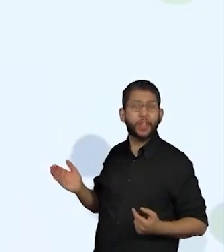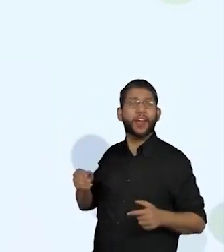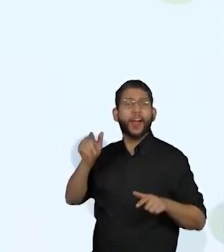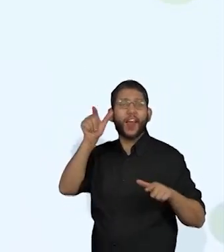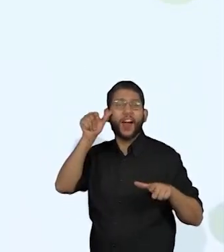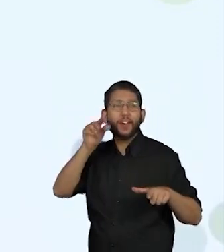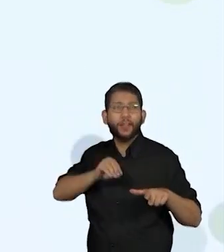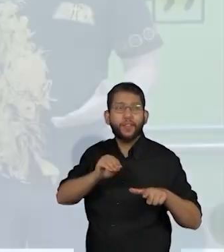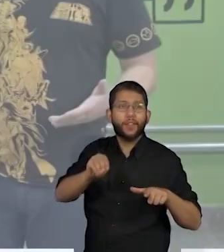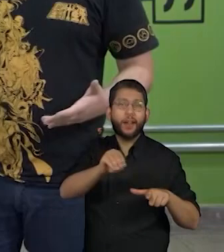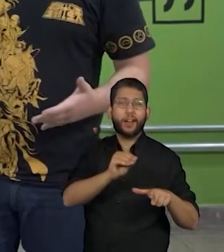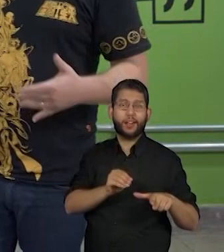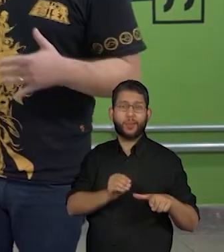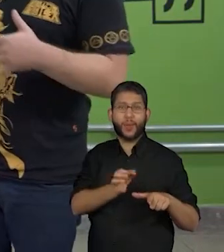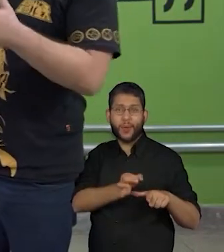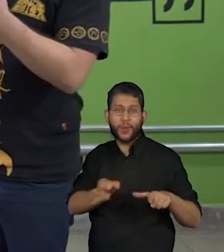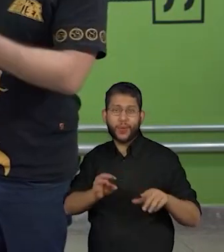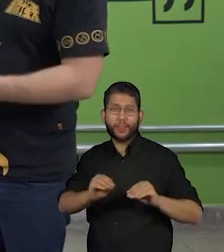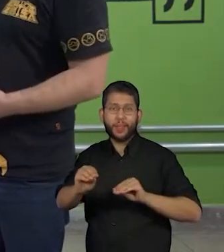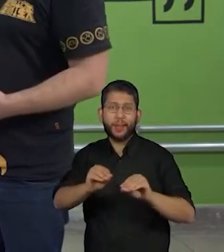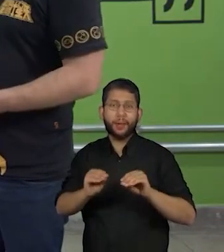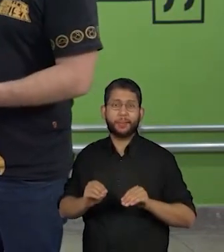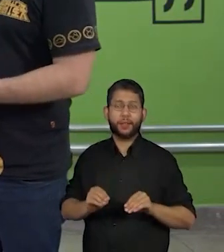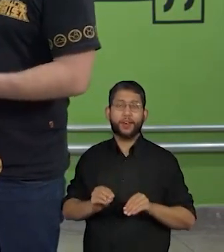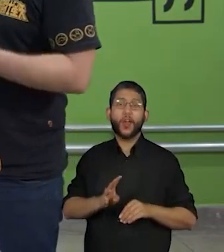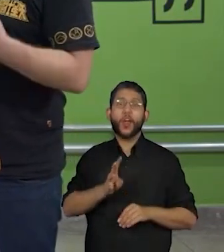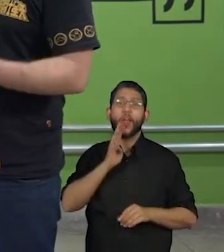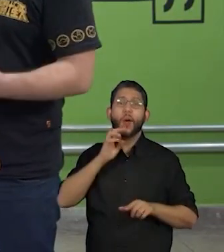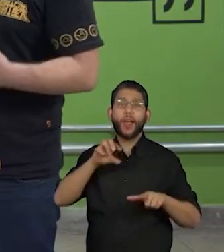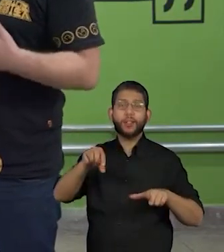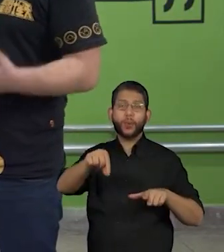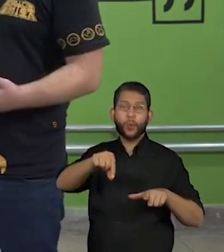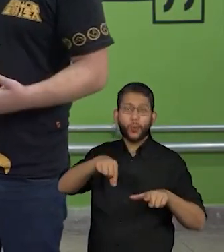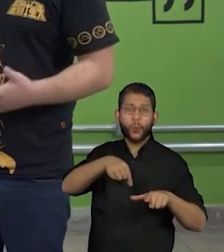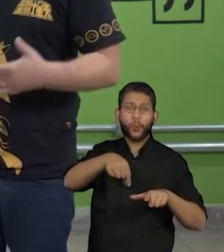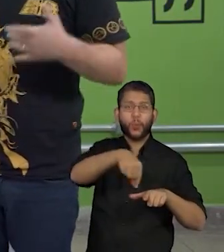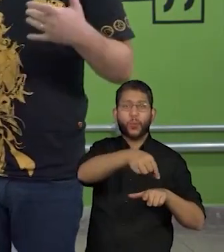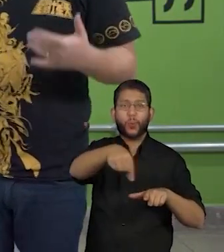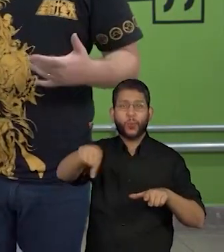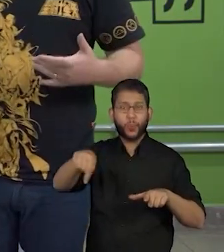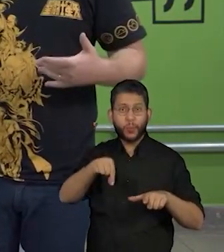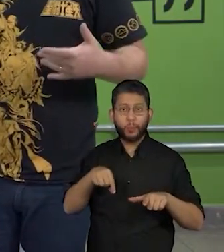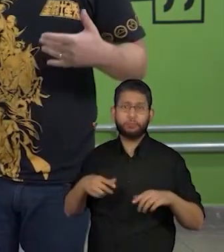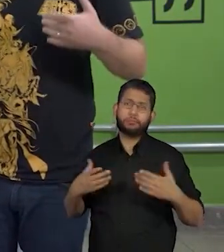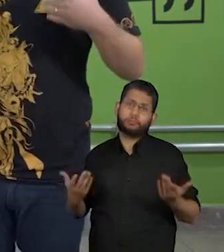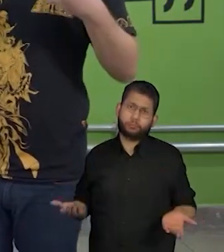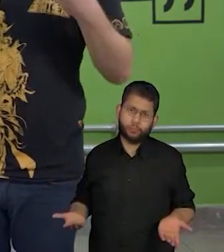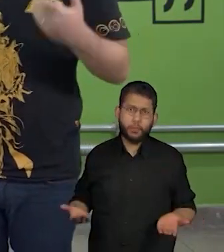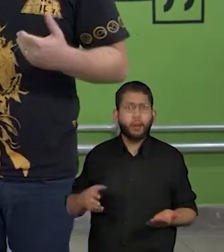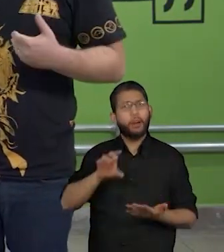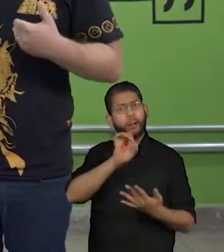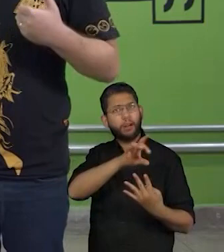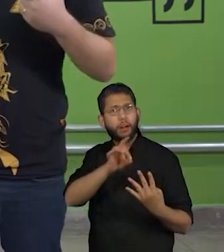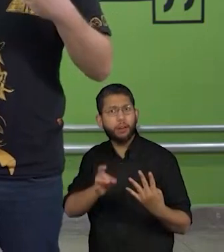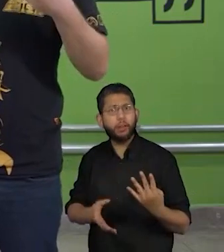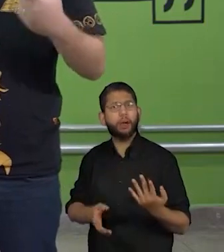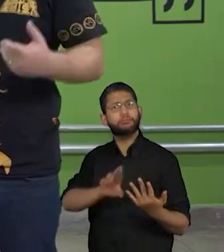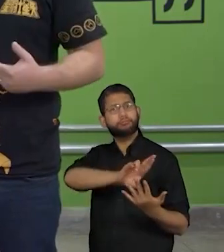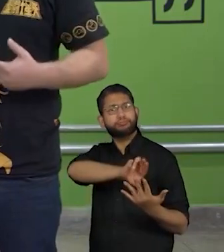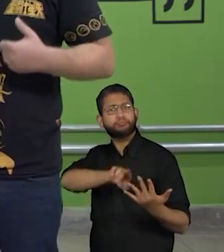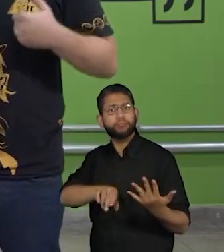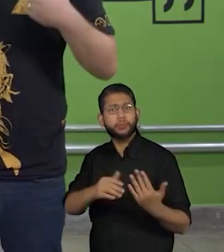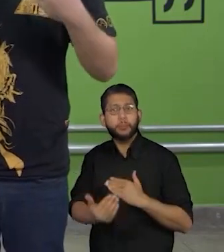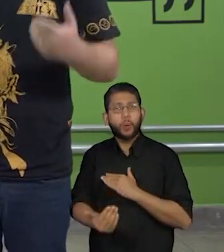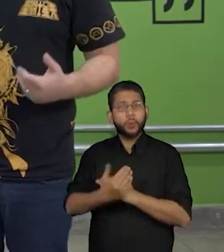jogos mais famosos para a gente. Mas todos esses que você apresentou também são muito interessantes e desenvolvem, né, a nossa capacidade de